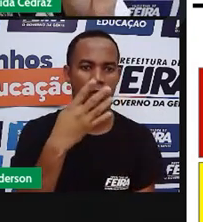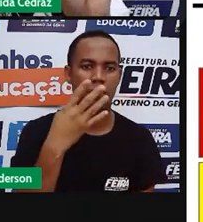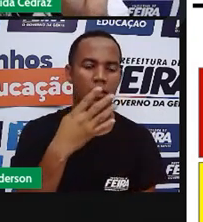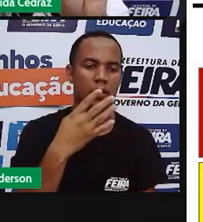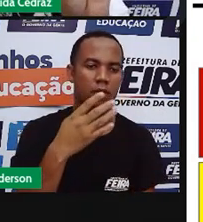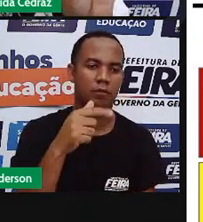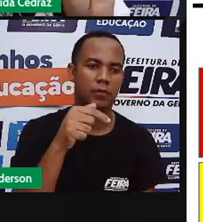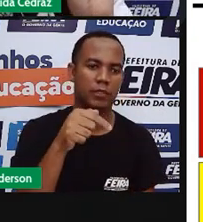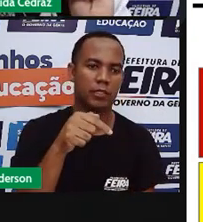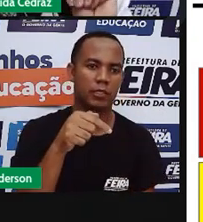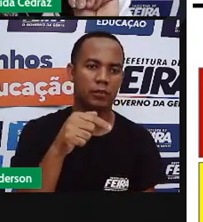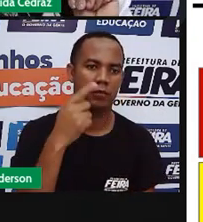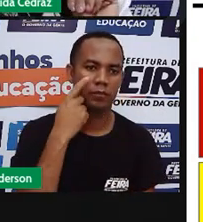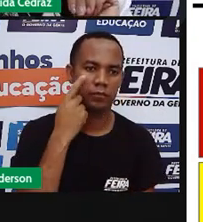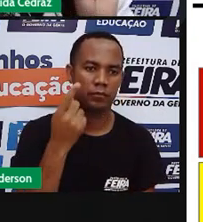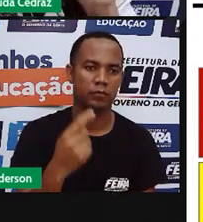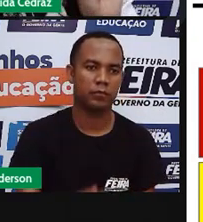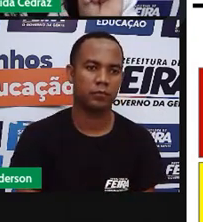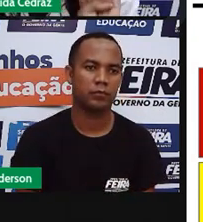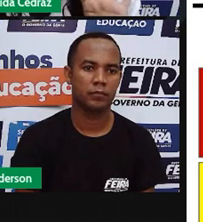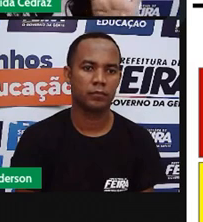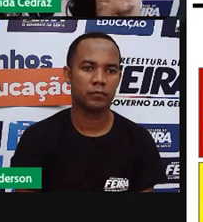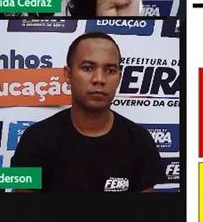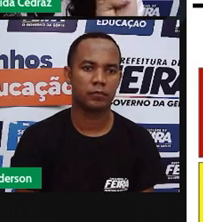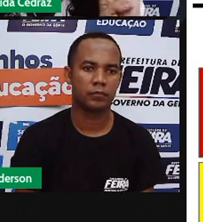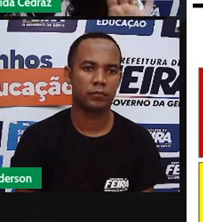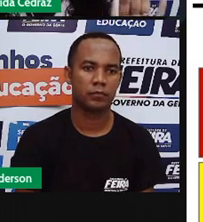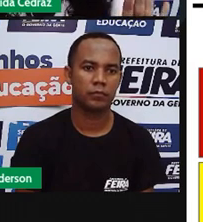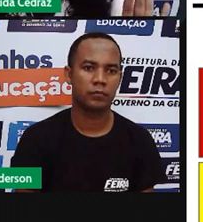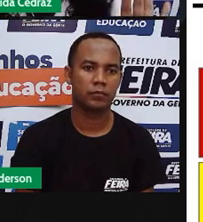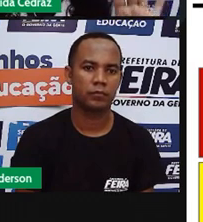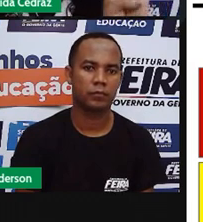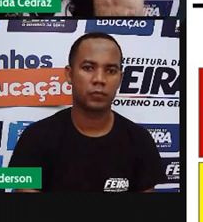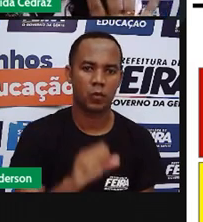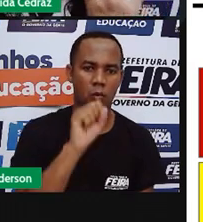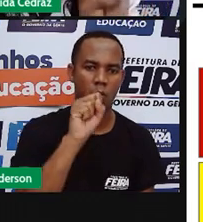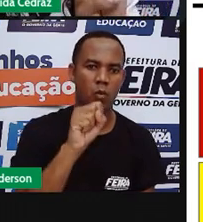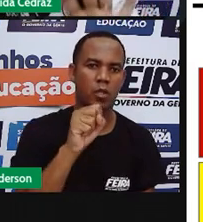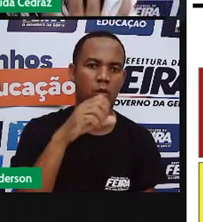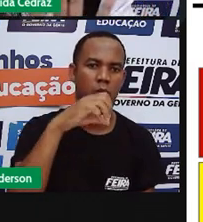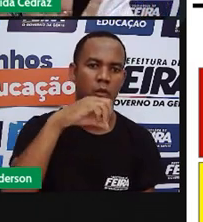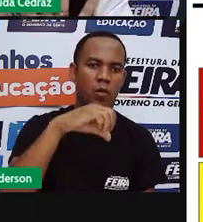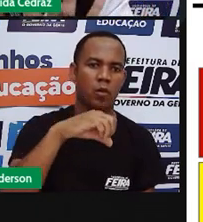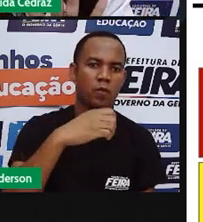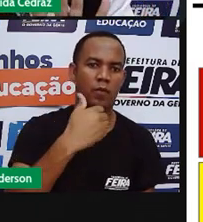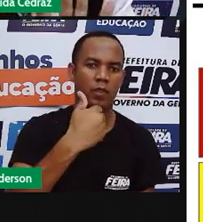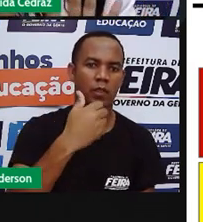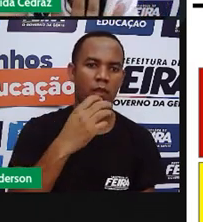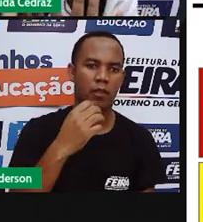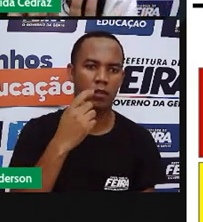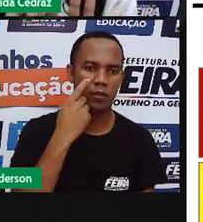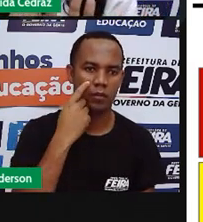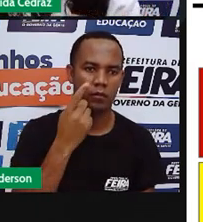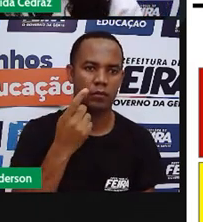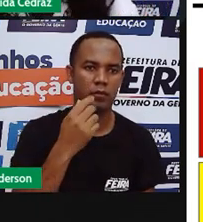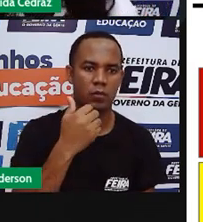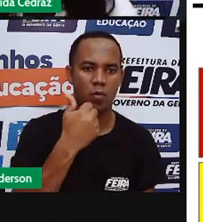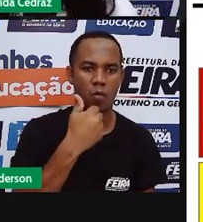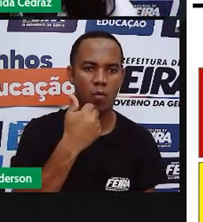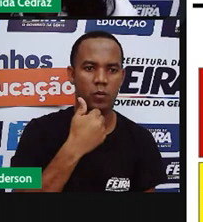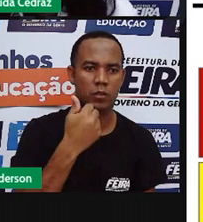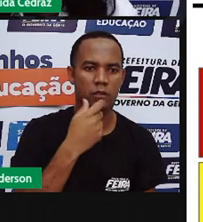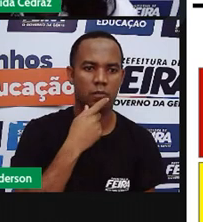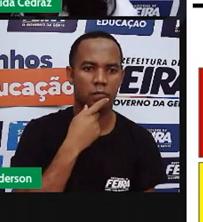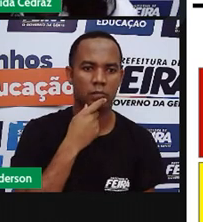7 mais 4 também. 7, 8, 9, 10, 11.